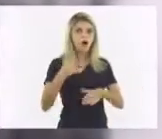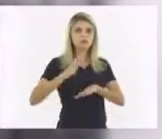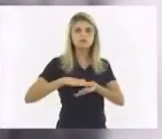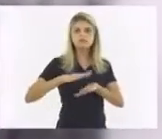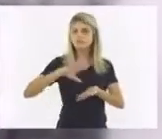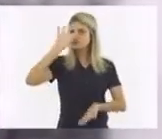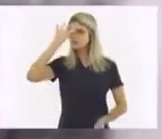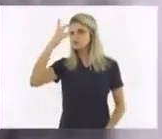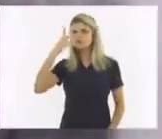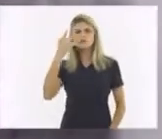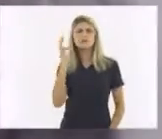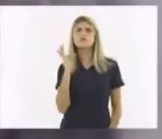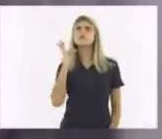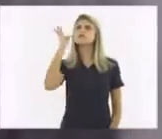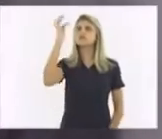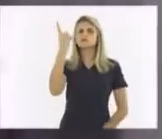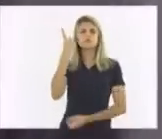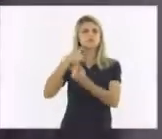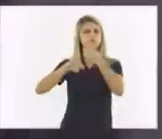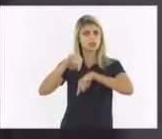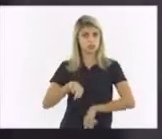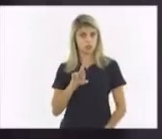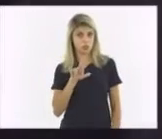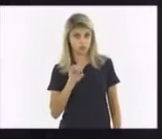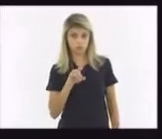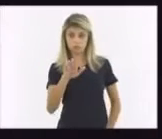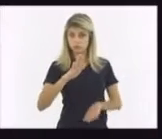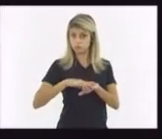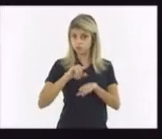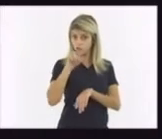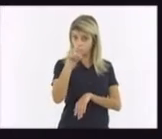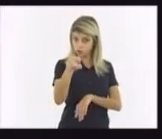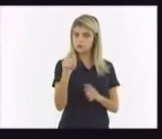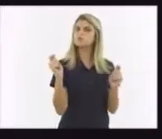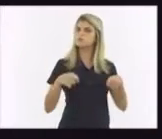decidir o futuro do nosso estado. E é você que vai escolher.